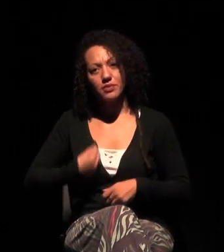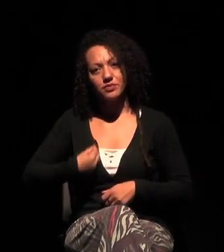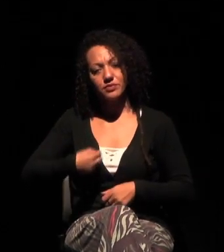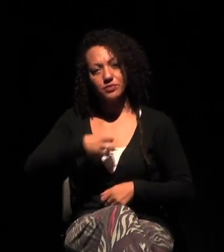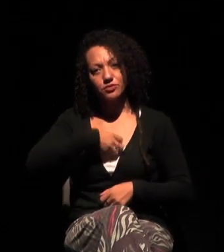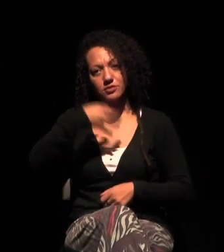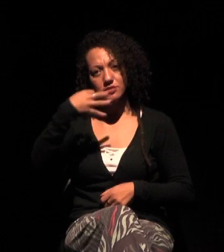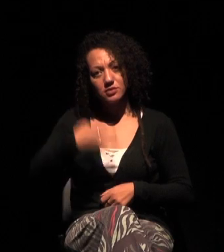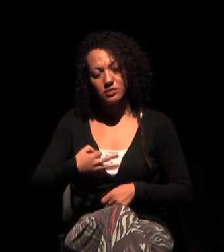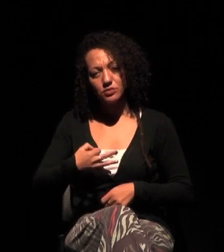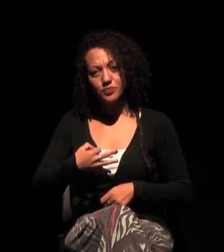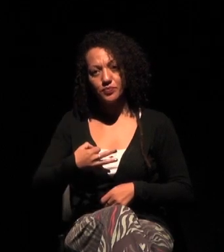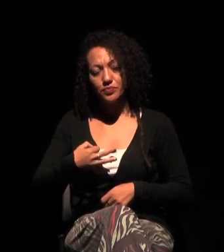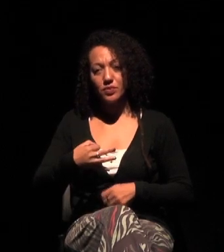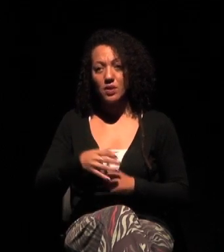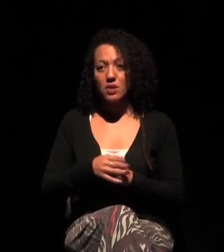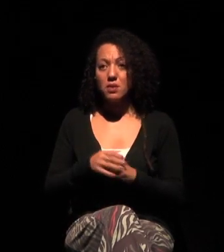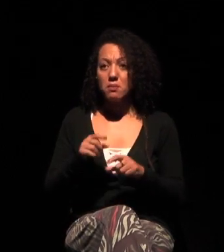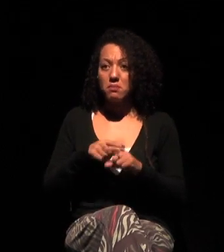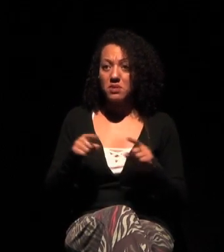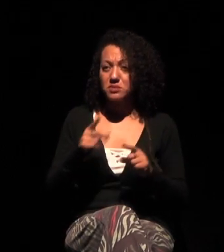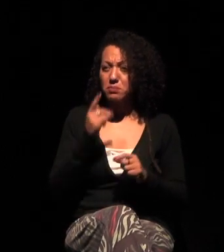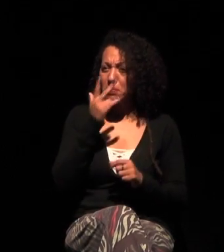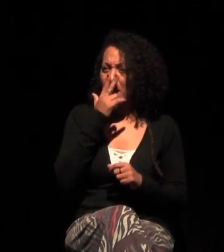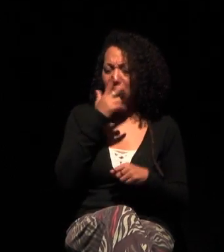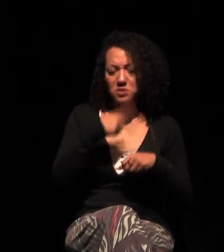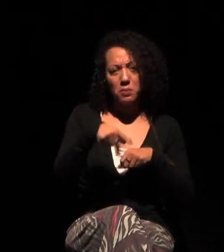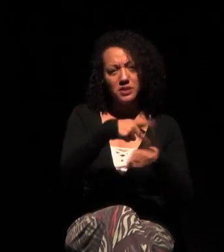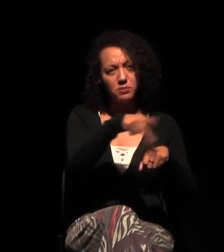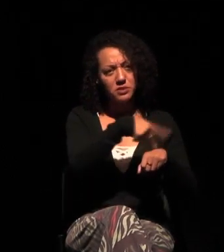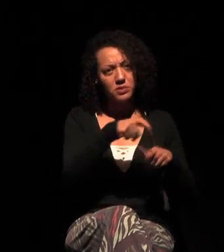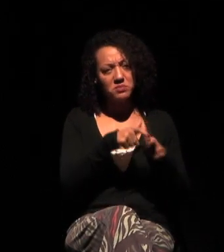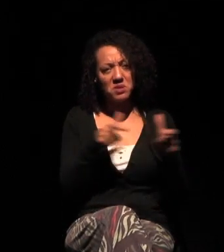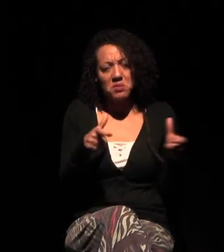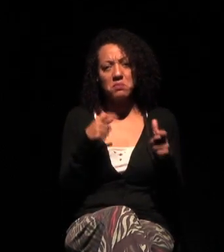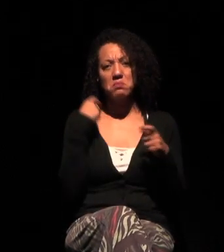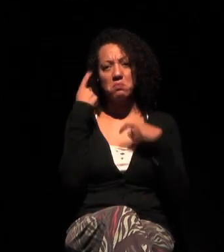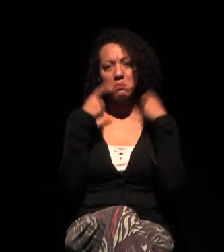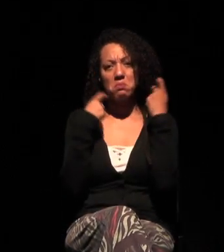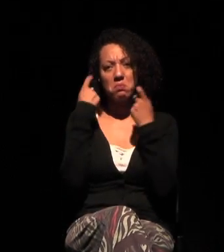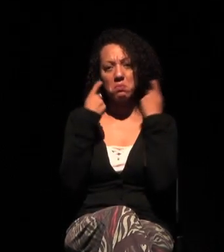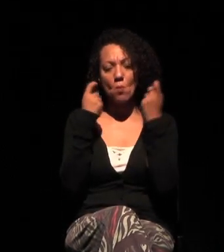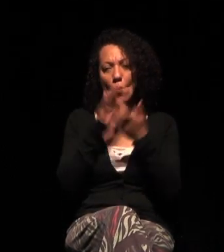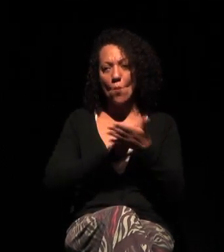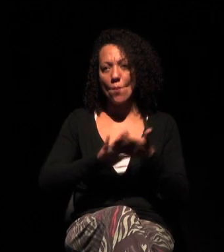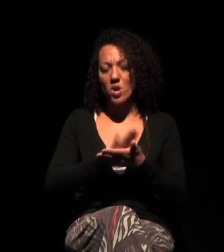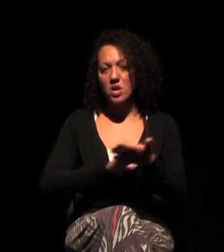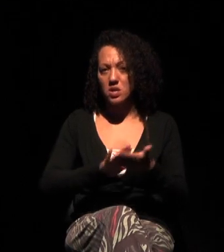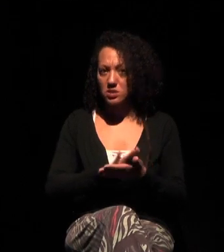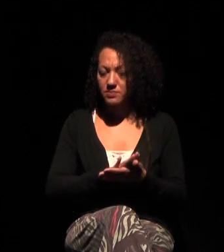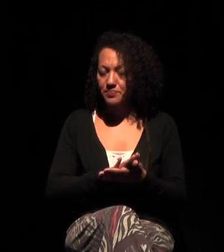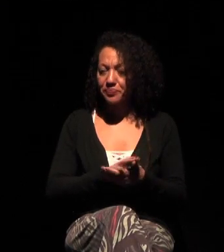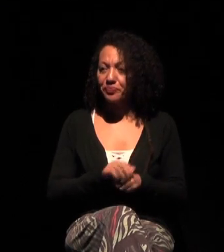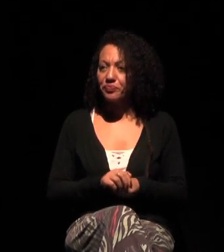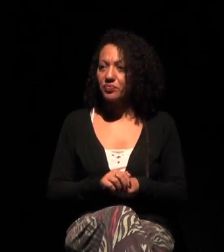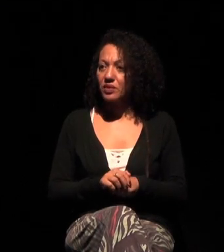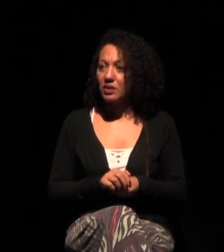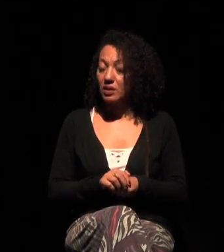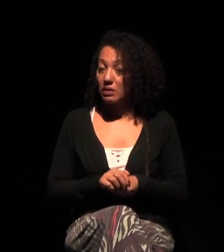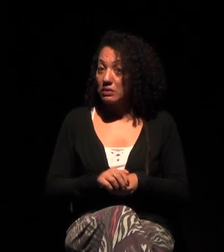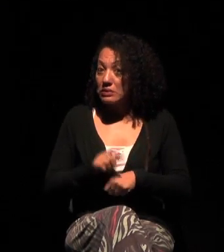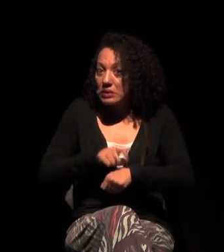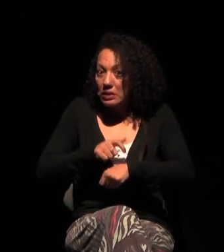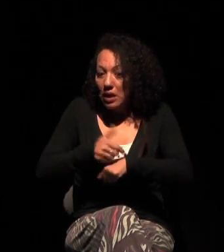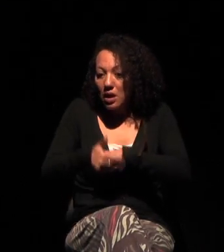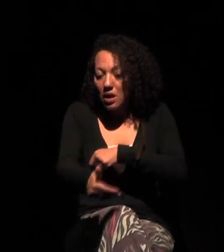enquanto o resto do mundo parece minimamente disse preocupado com essas com essas questões nós talvez não tenhamos tanto tempo assim